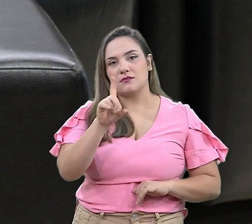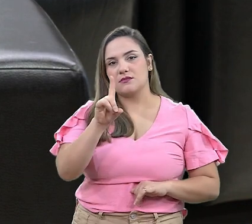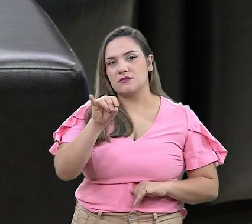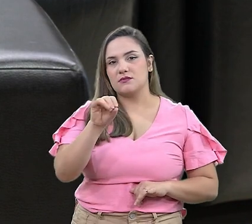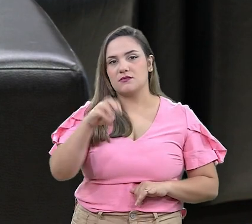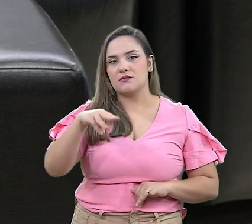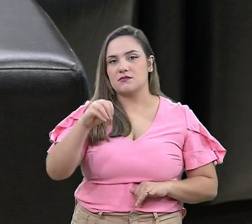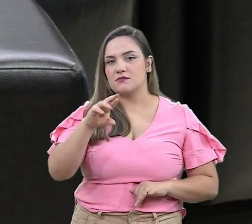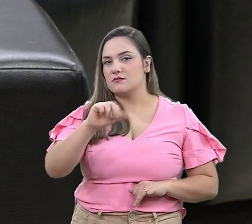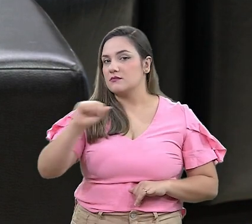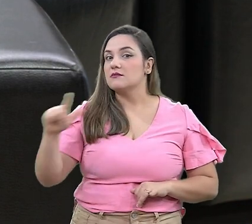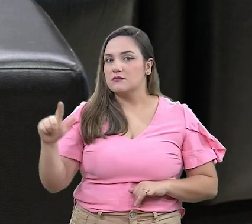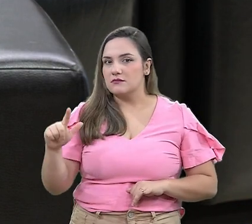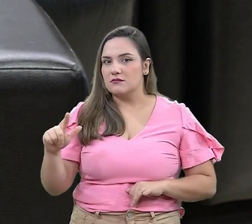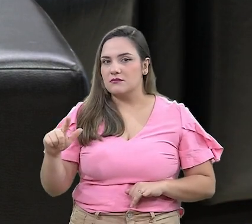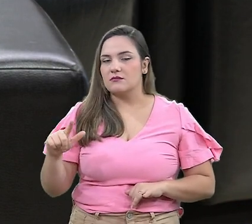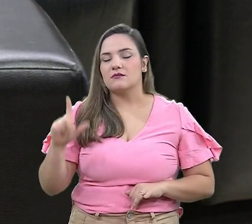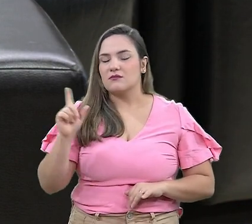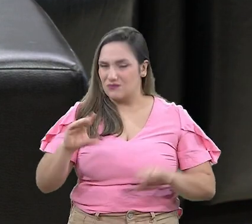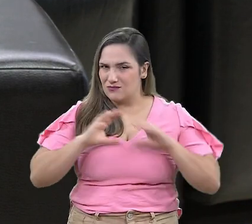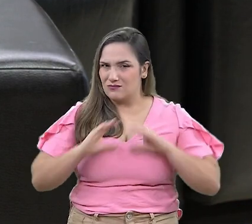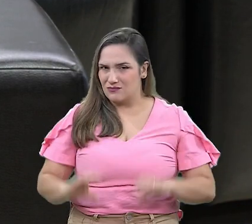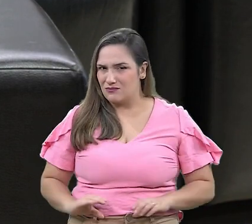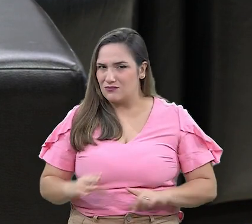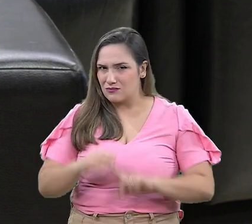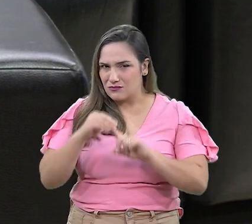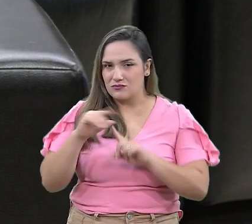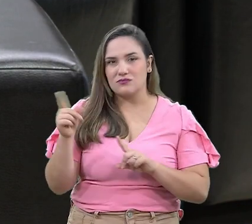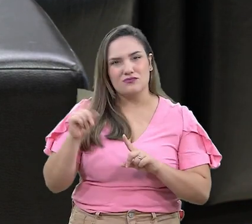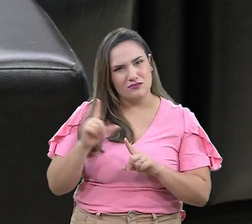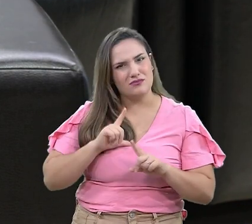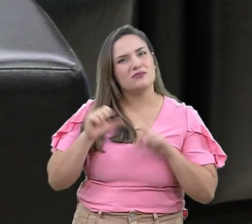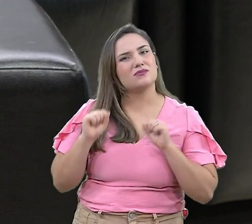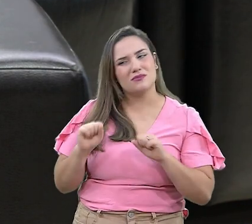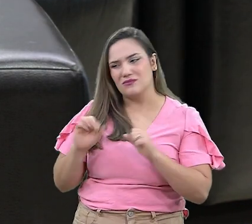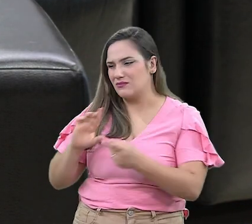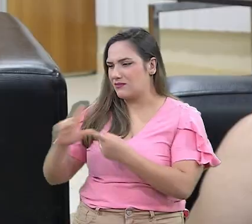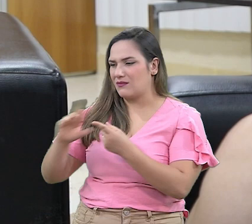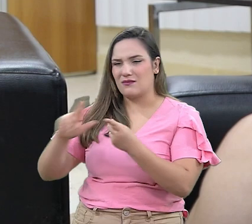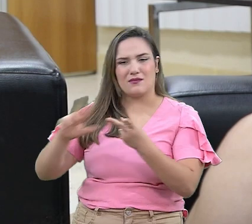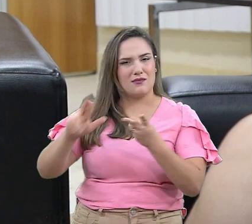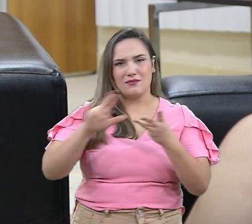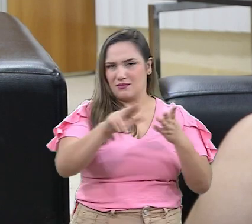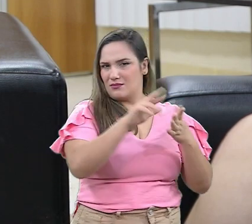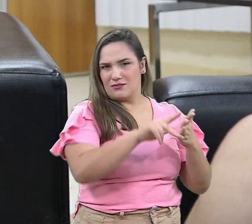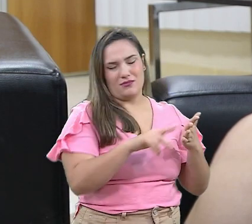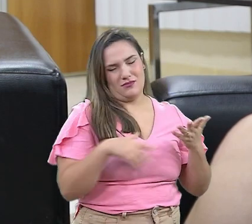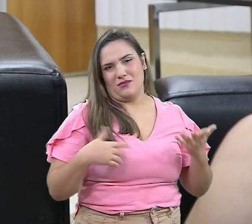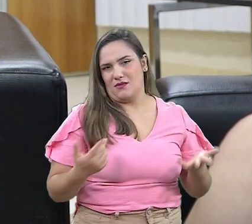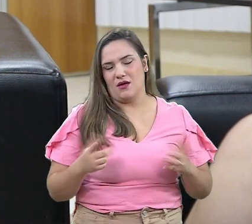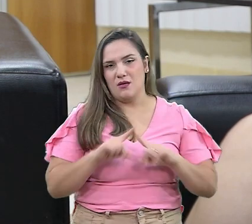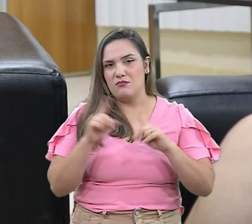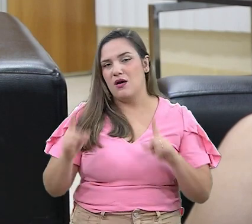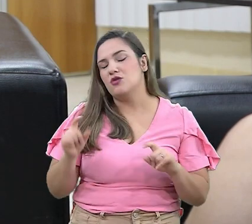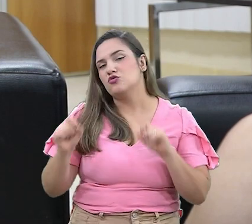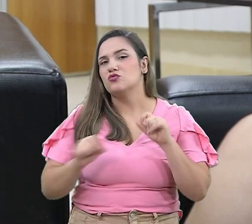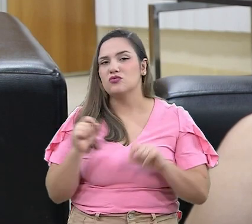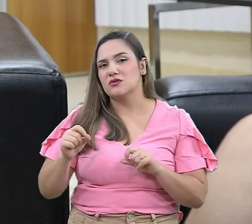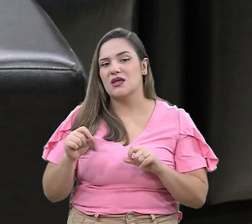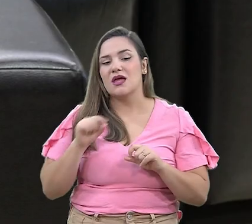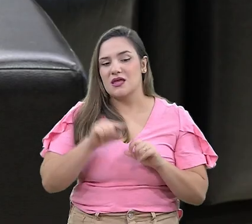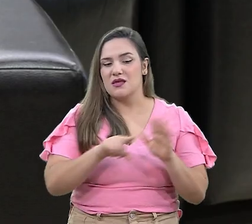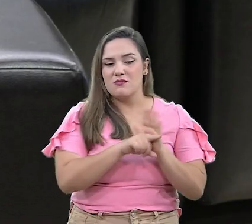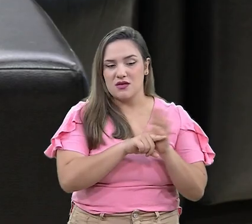conduta específica em si, né? Elas são de diversas formas. Mas o certo é que